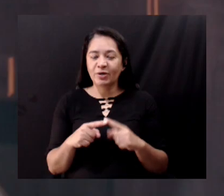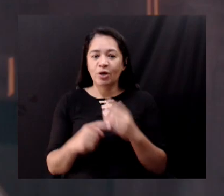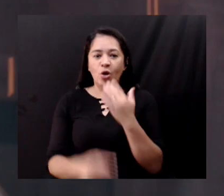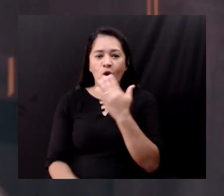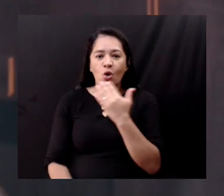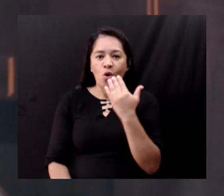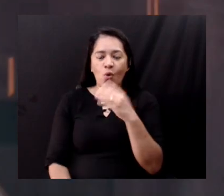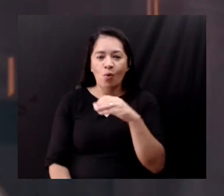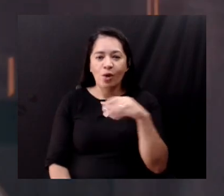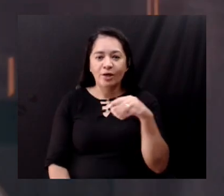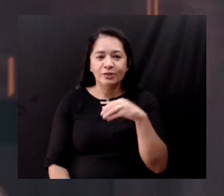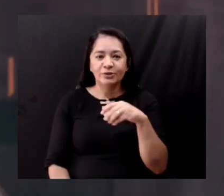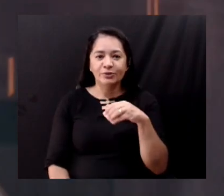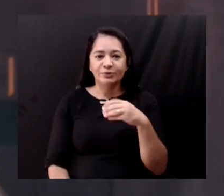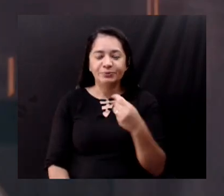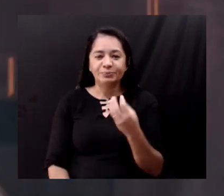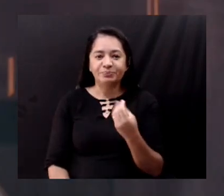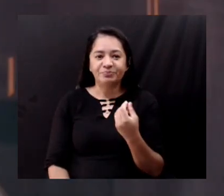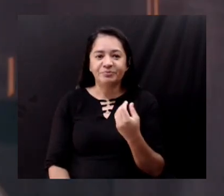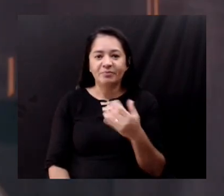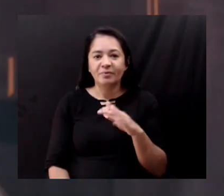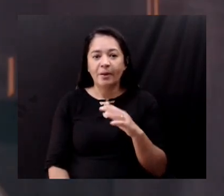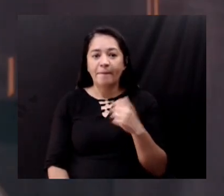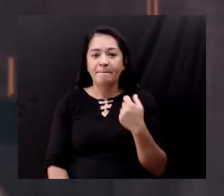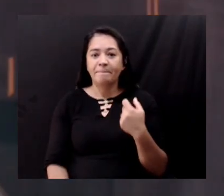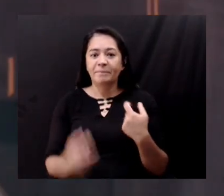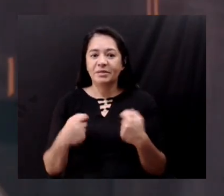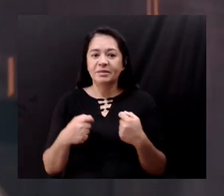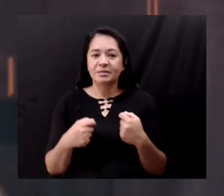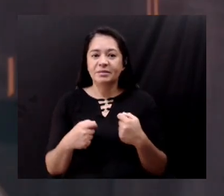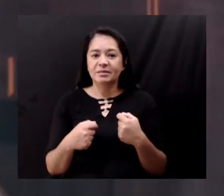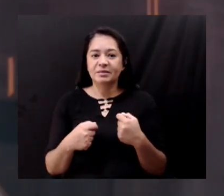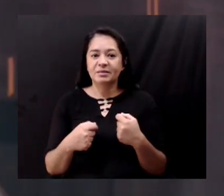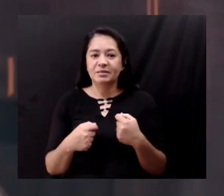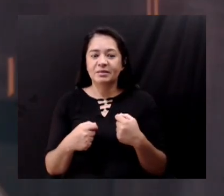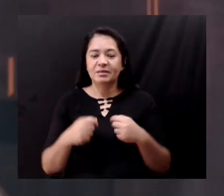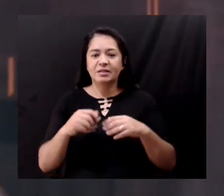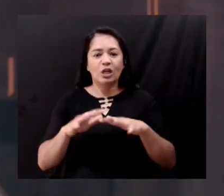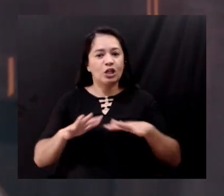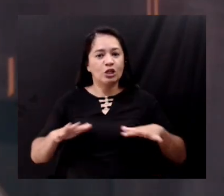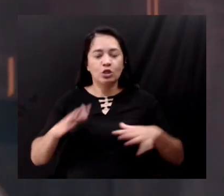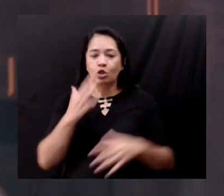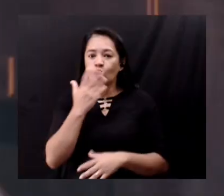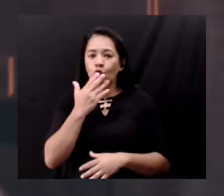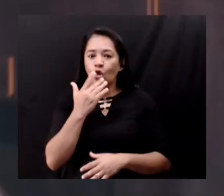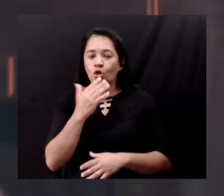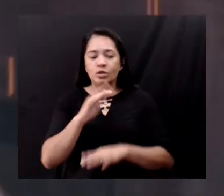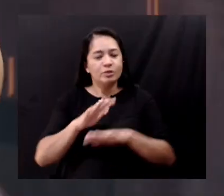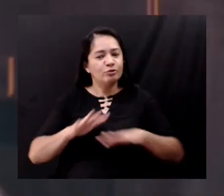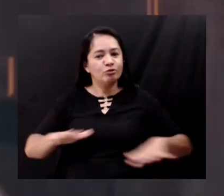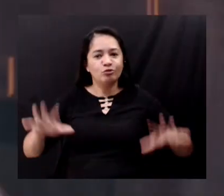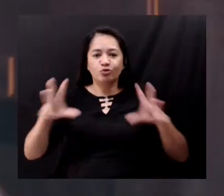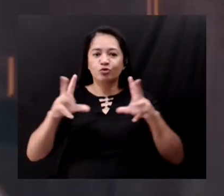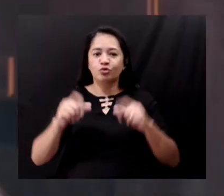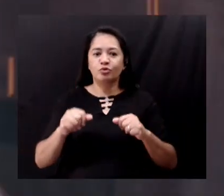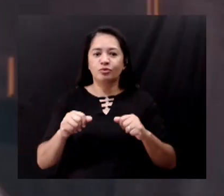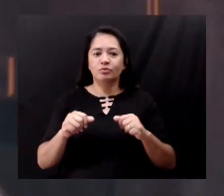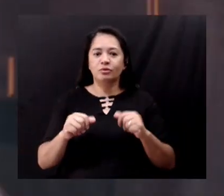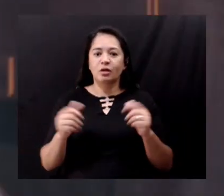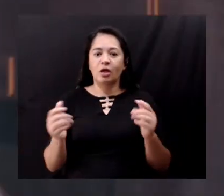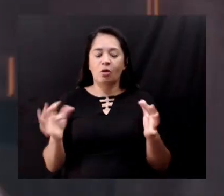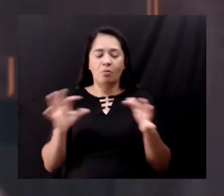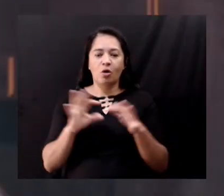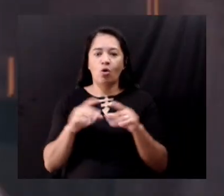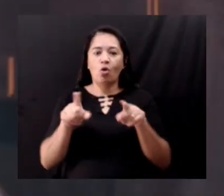que talvez mudar o termo açúcar para os doces no geral, que é uma combinação de ingredientes, né? Geralmente é a combinação de açúcar